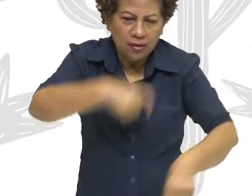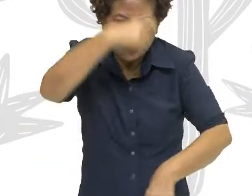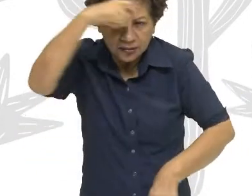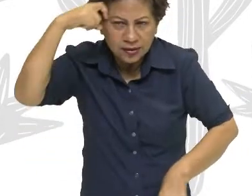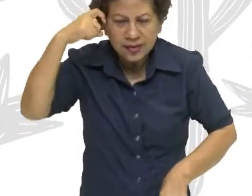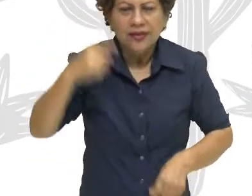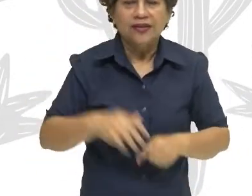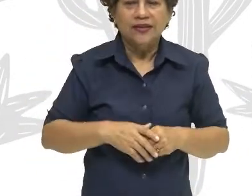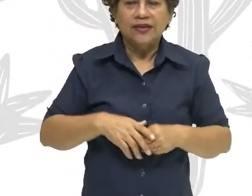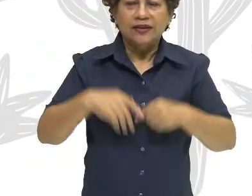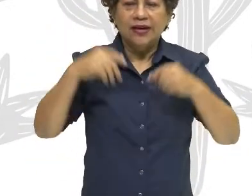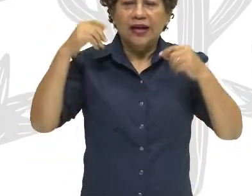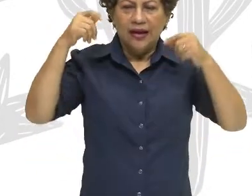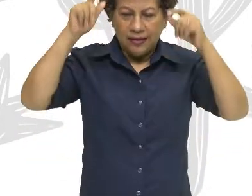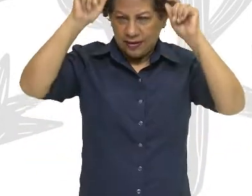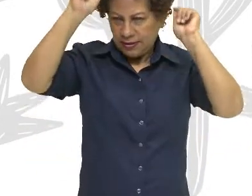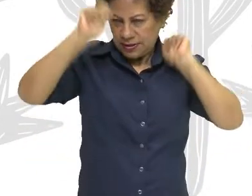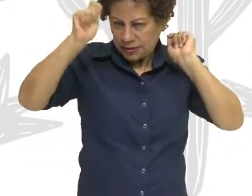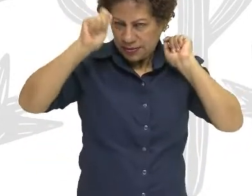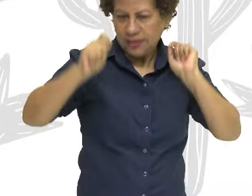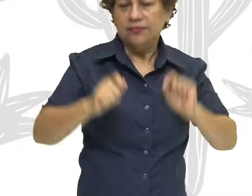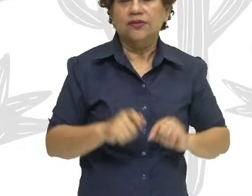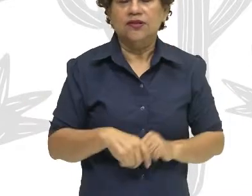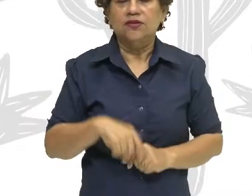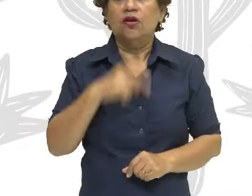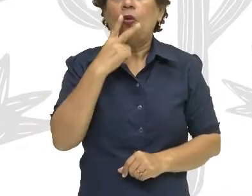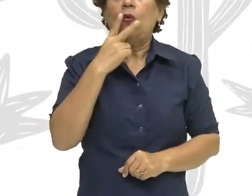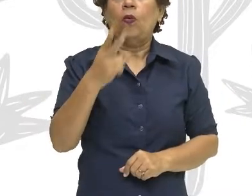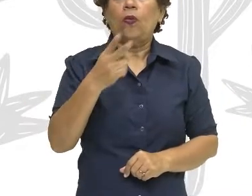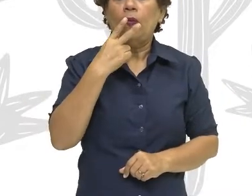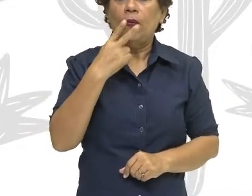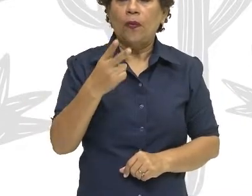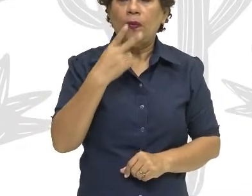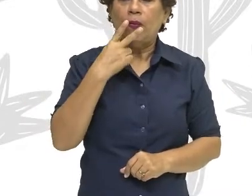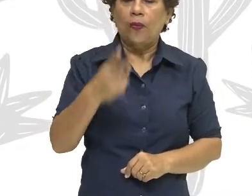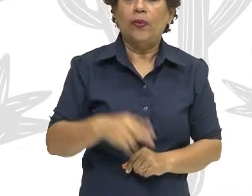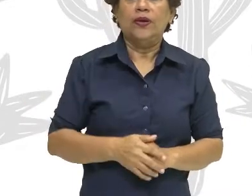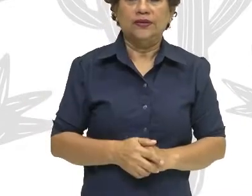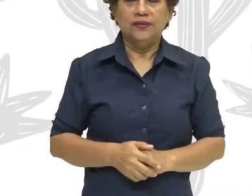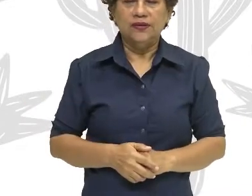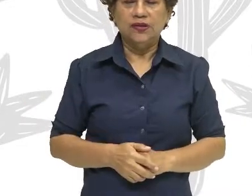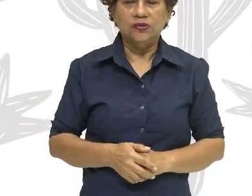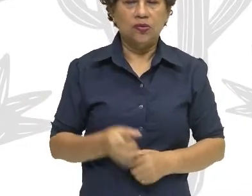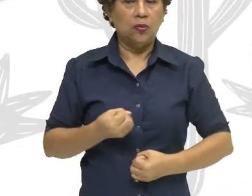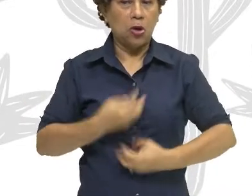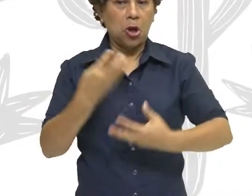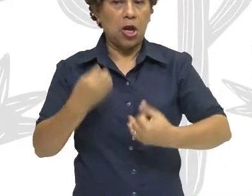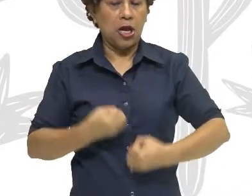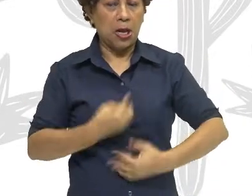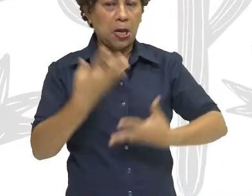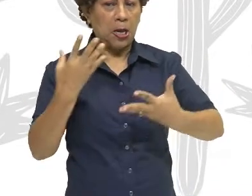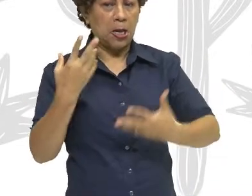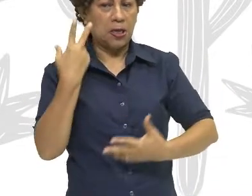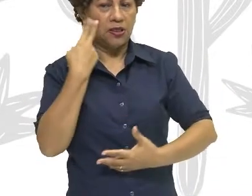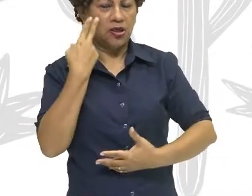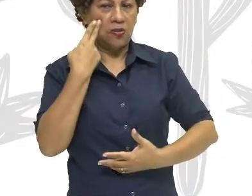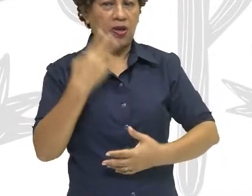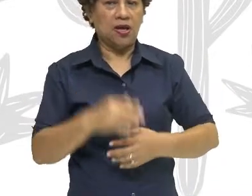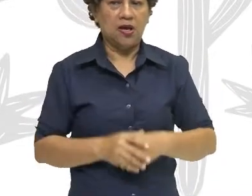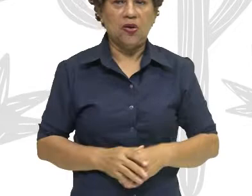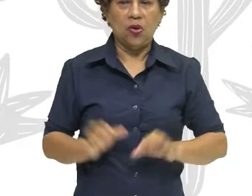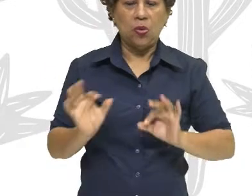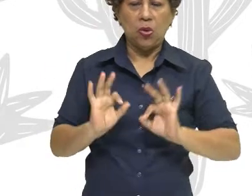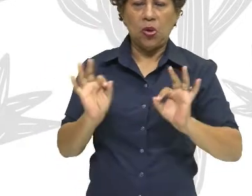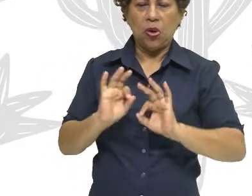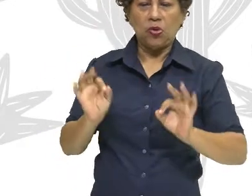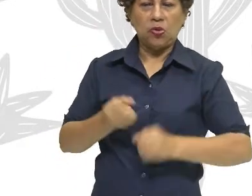minha chupana é tapada de barro, só fumo cigarro de paia de mil. Sou poeta das brenhas, não faço papel de algum menestré.